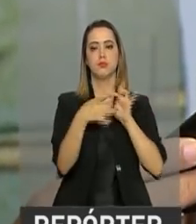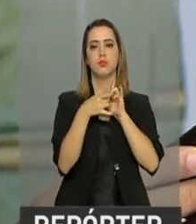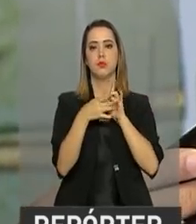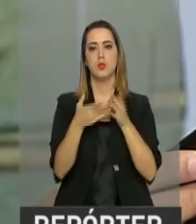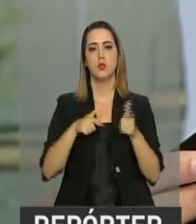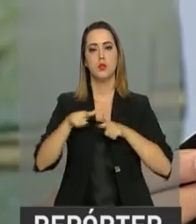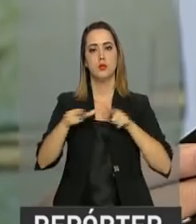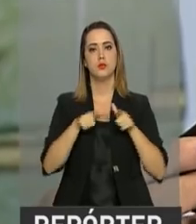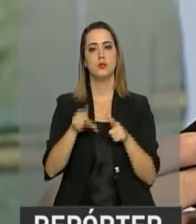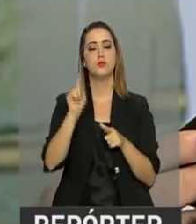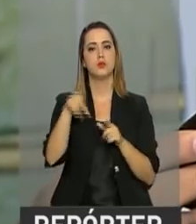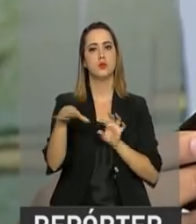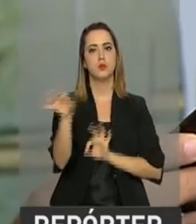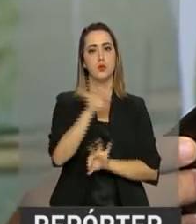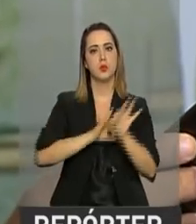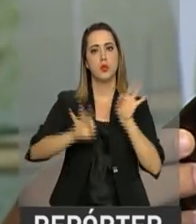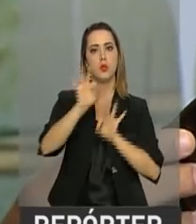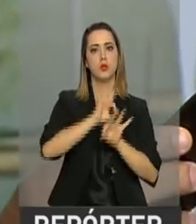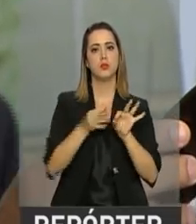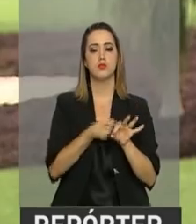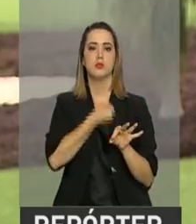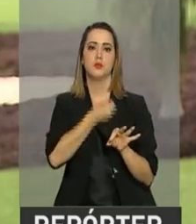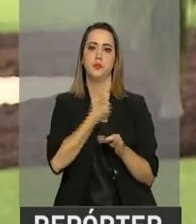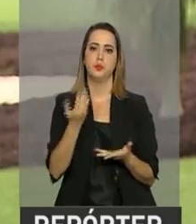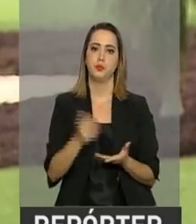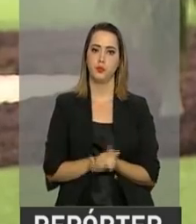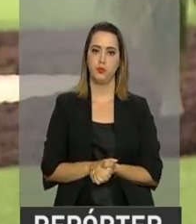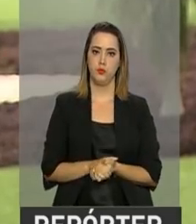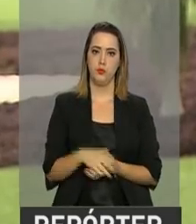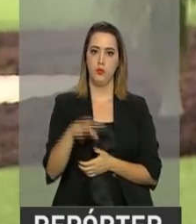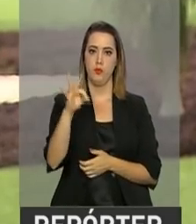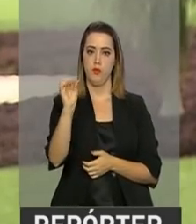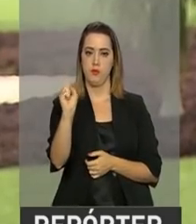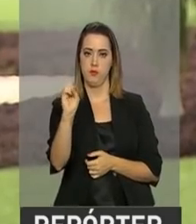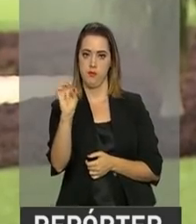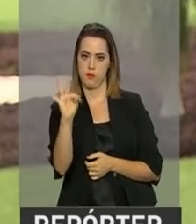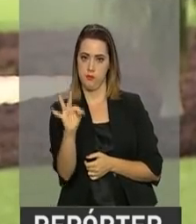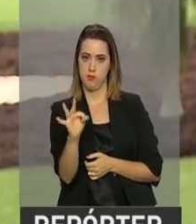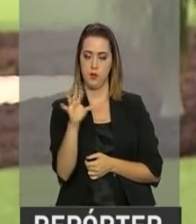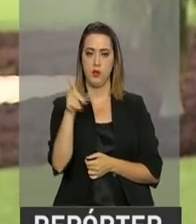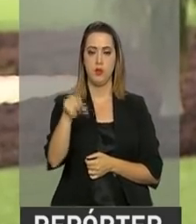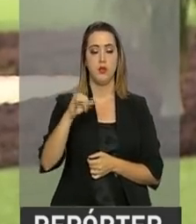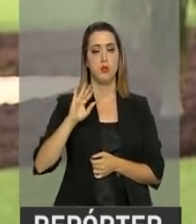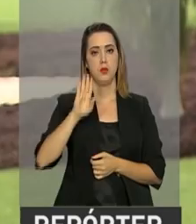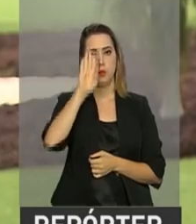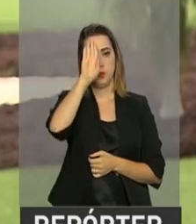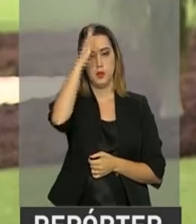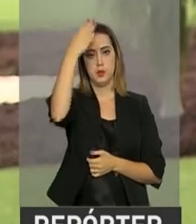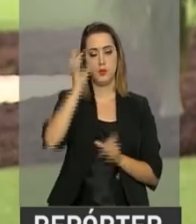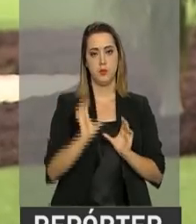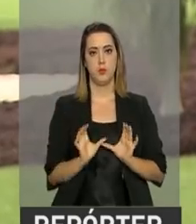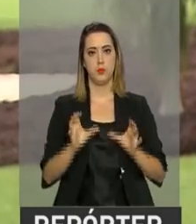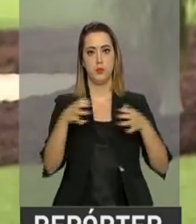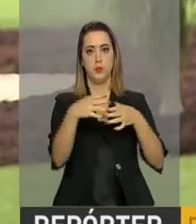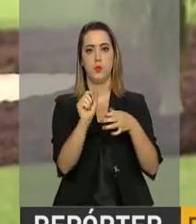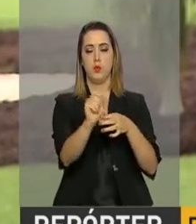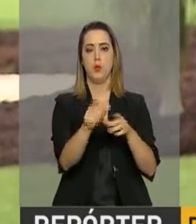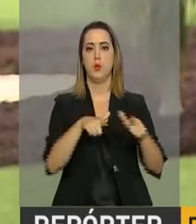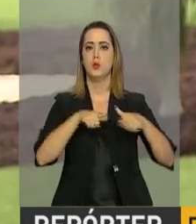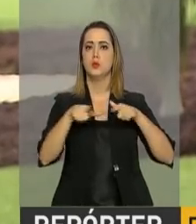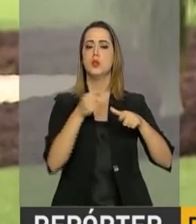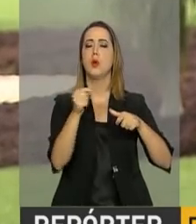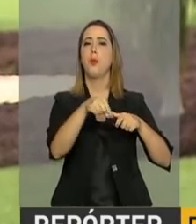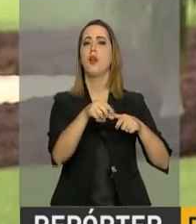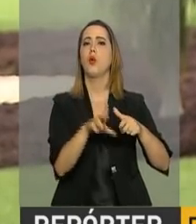onde as pessoas organizam as suas vidas o TST é o principal órgão da Justiça do Trabalho no Brasil e tem como função